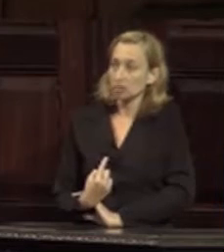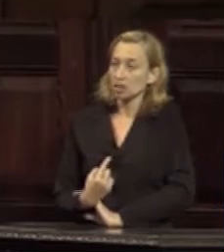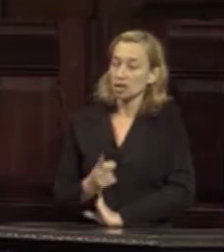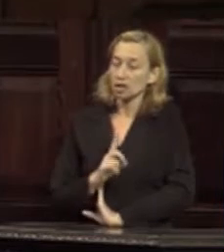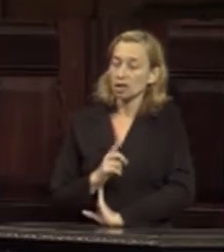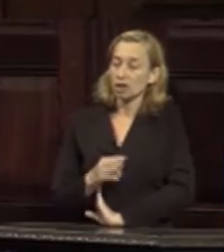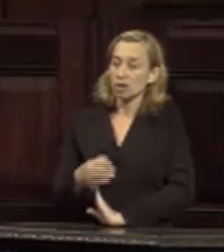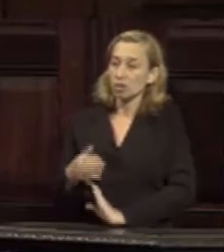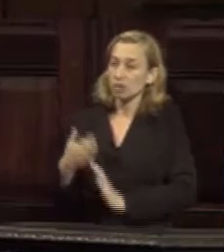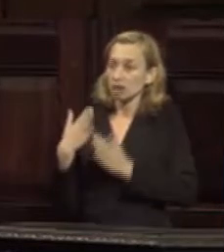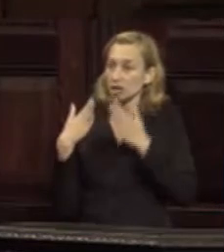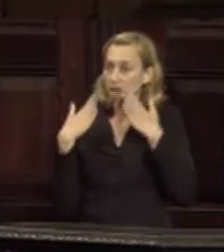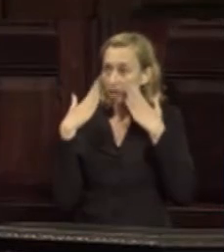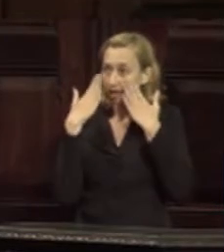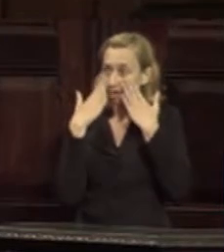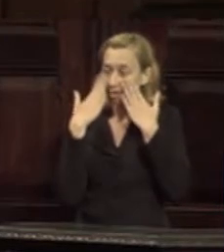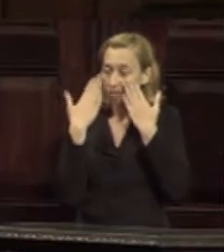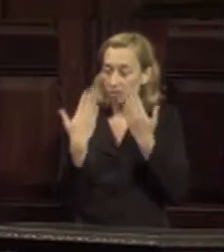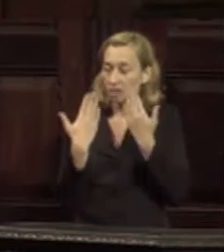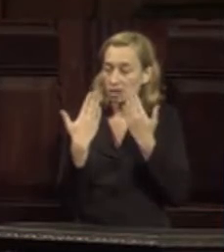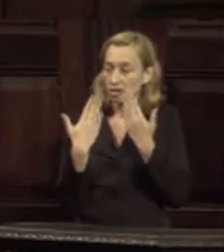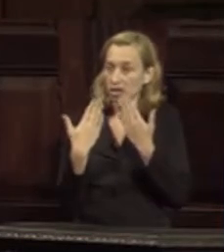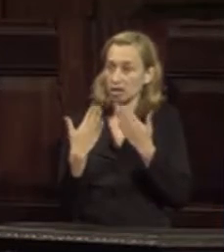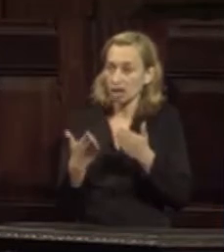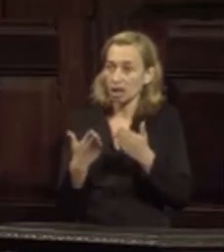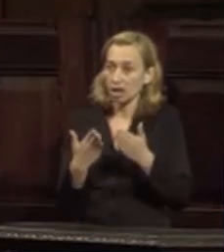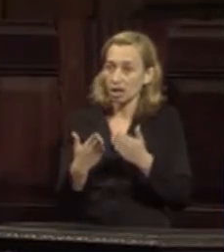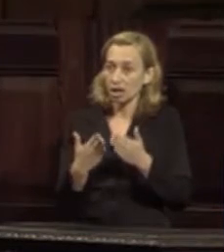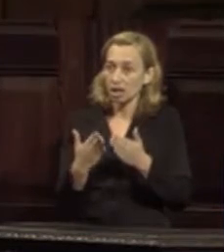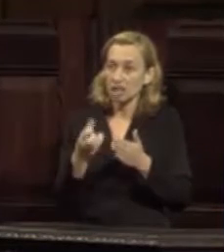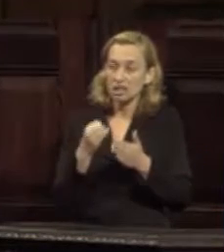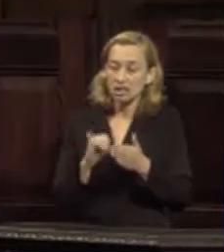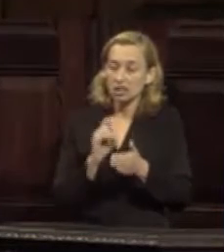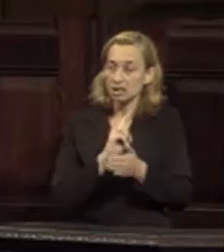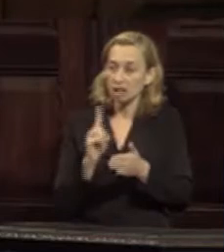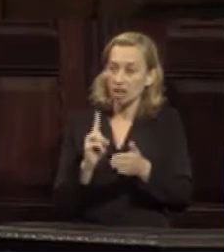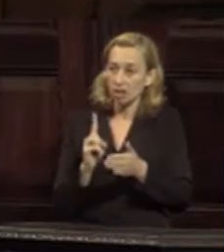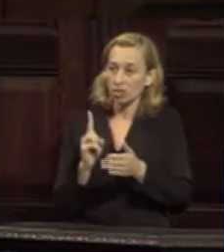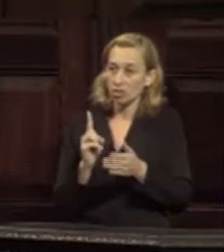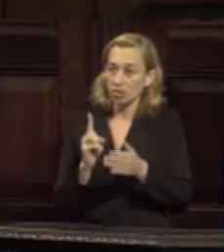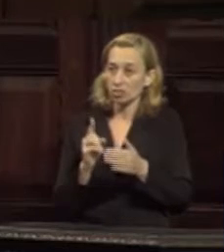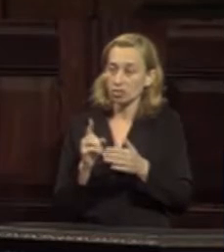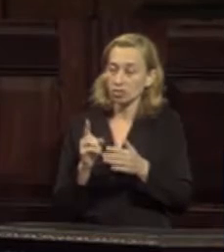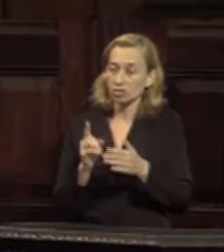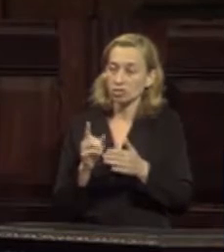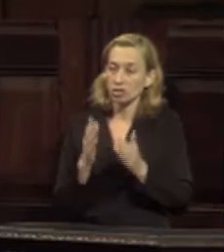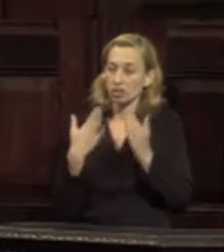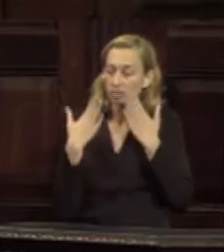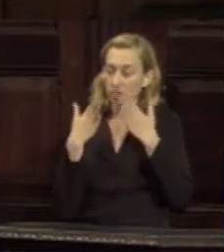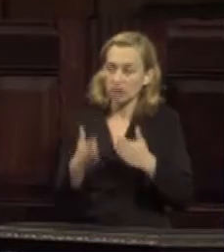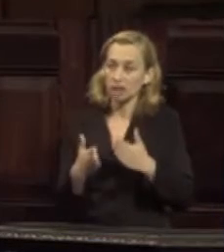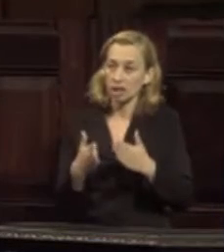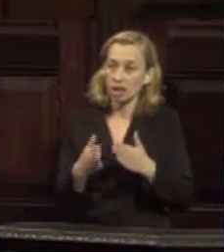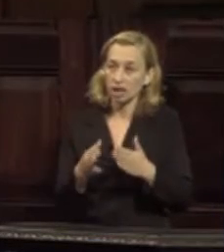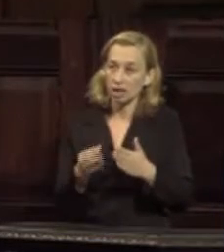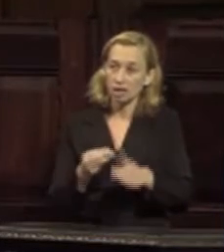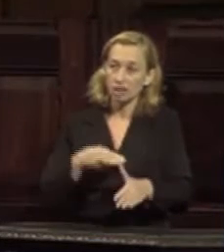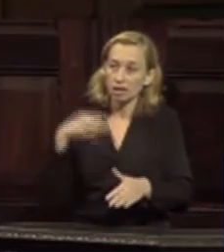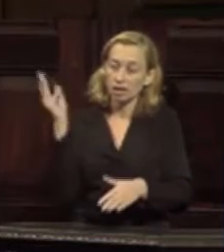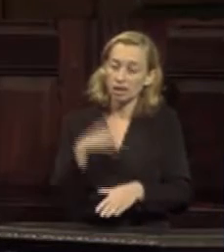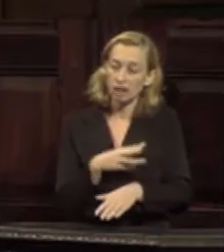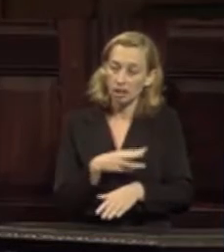cúpula da criminalidade, se não se derrubar efetivamente quem se muito